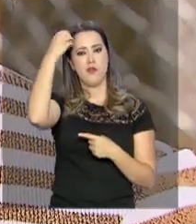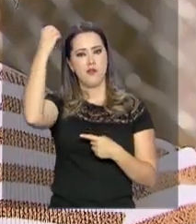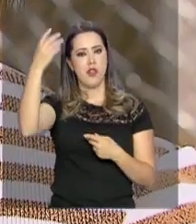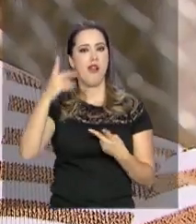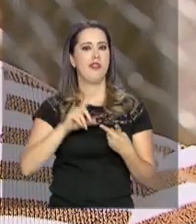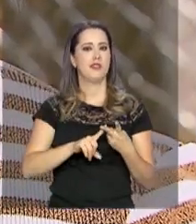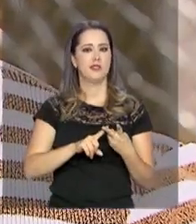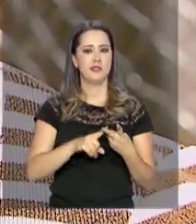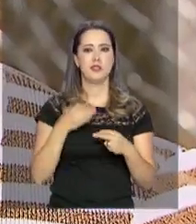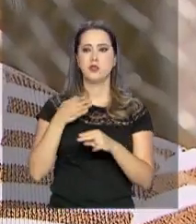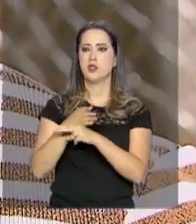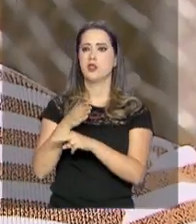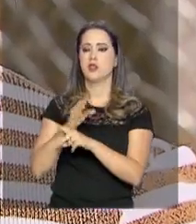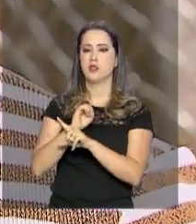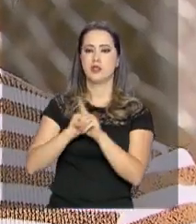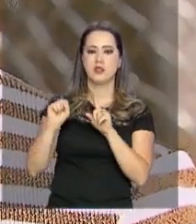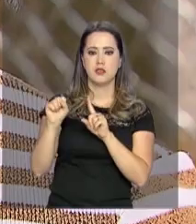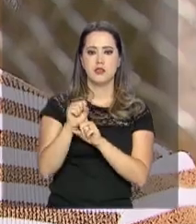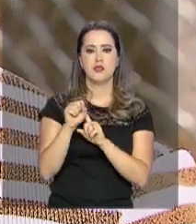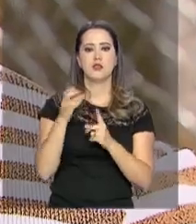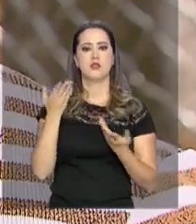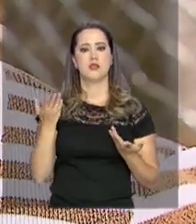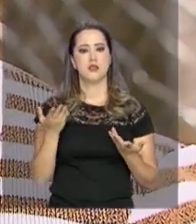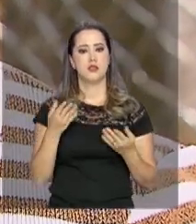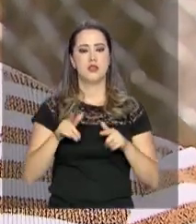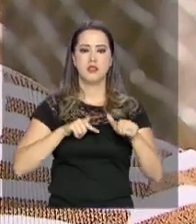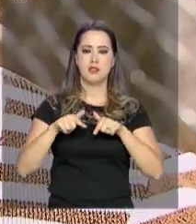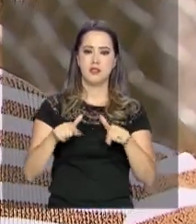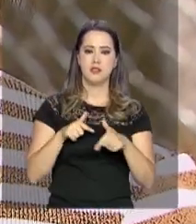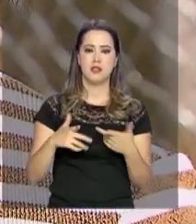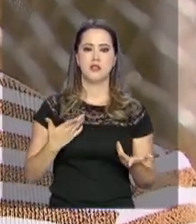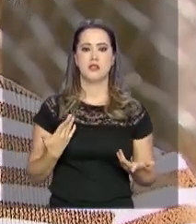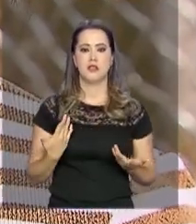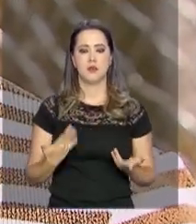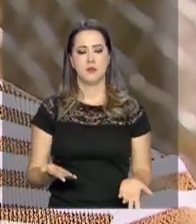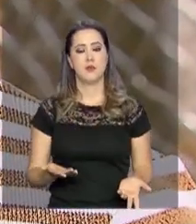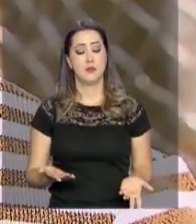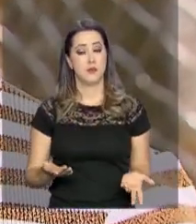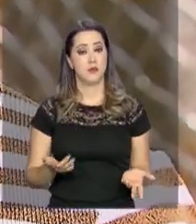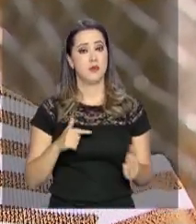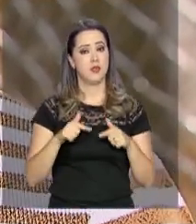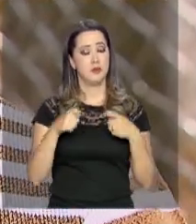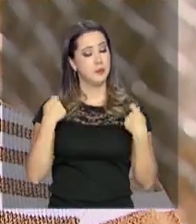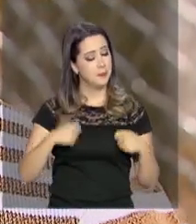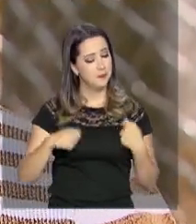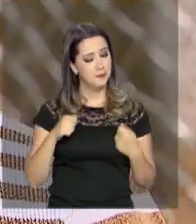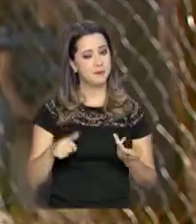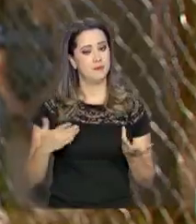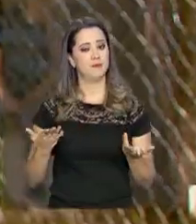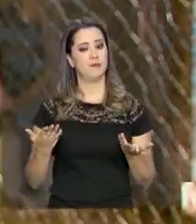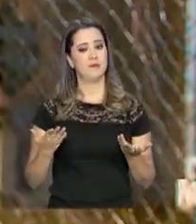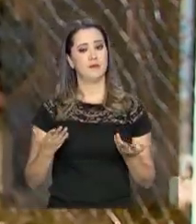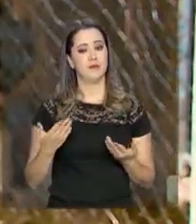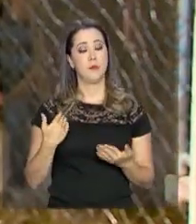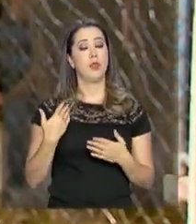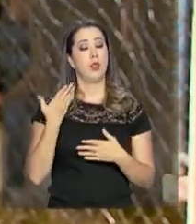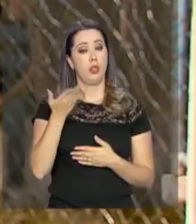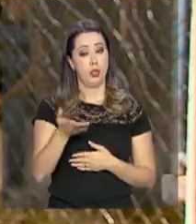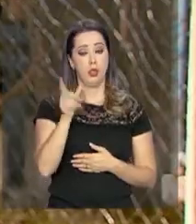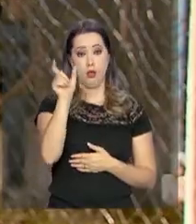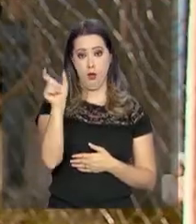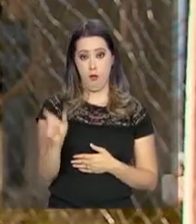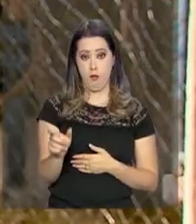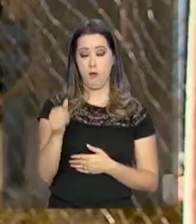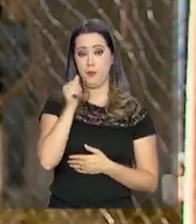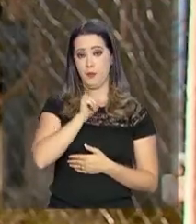viagem, entrar no meio da sociedade, trabalhar, né, que a gente precisa trabalhar. Para isso, a Madalena